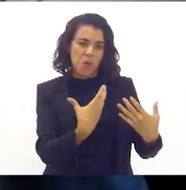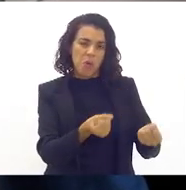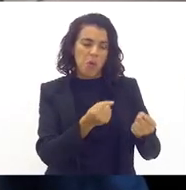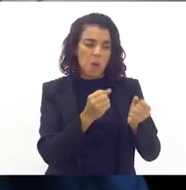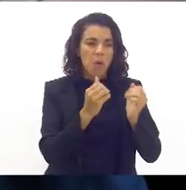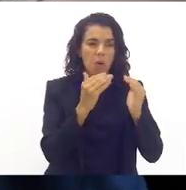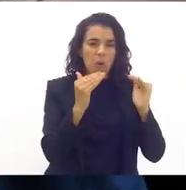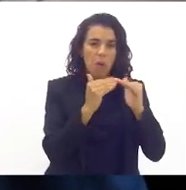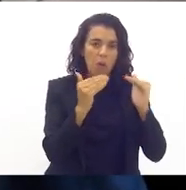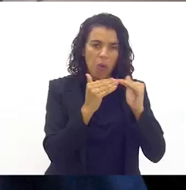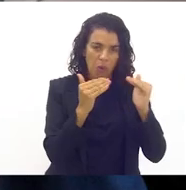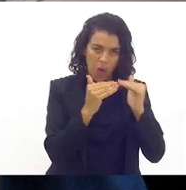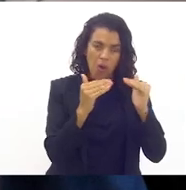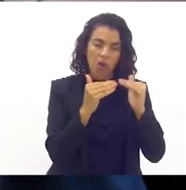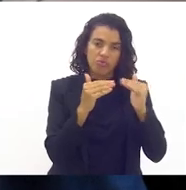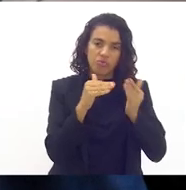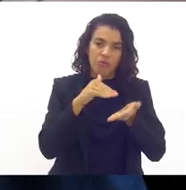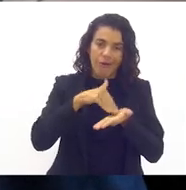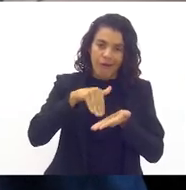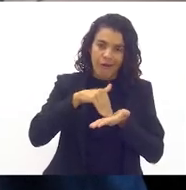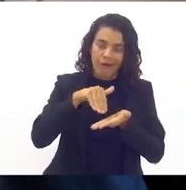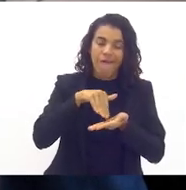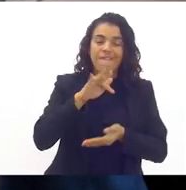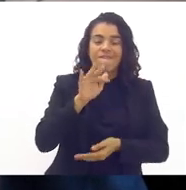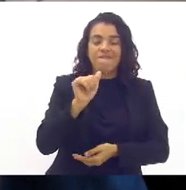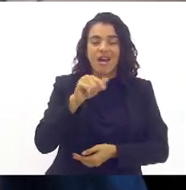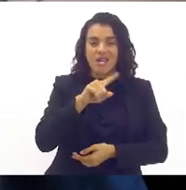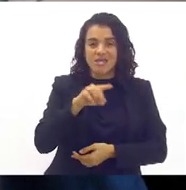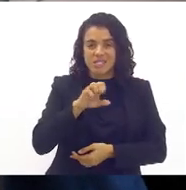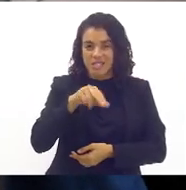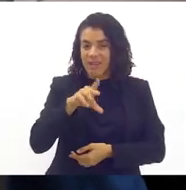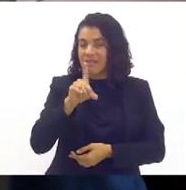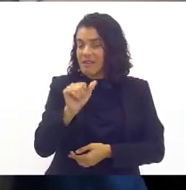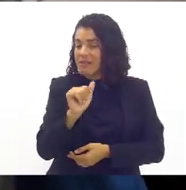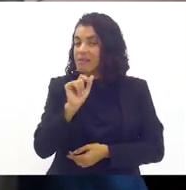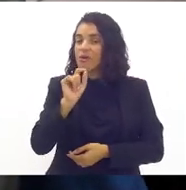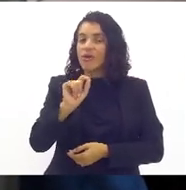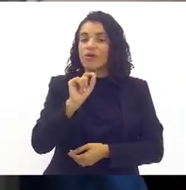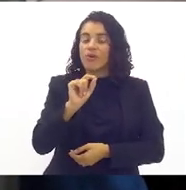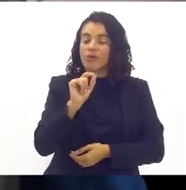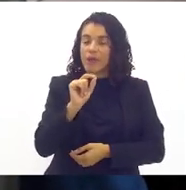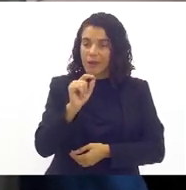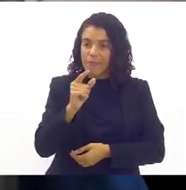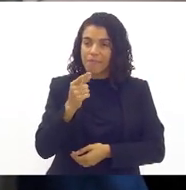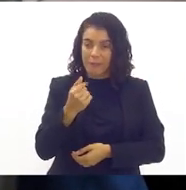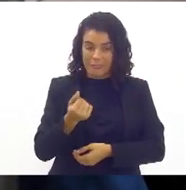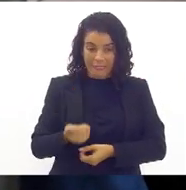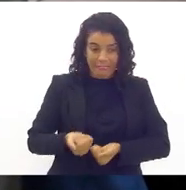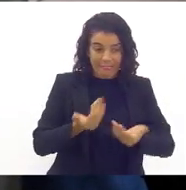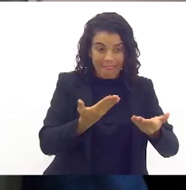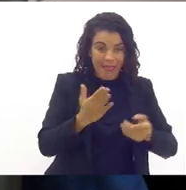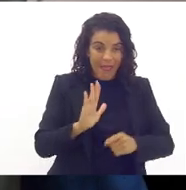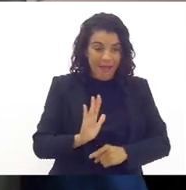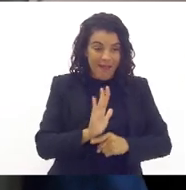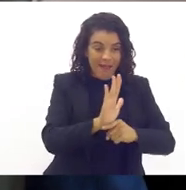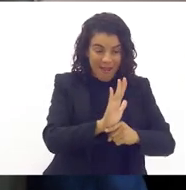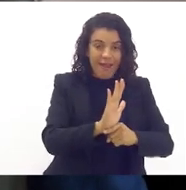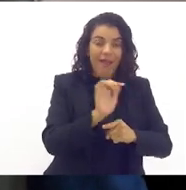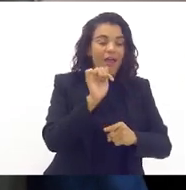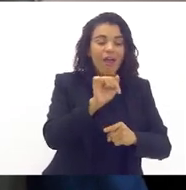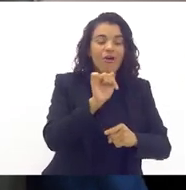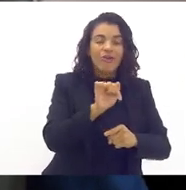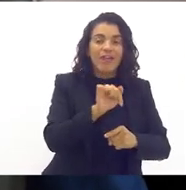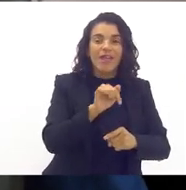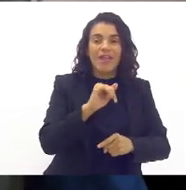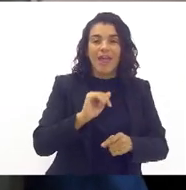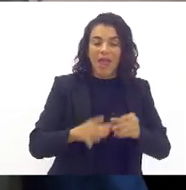gente tem ponto comum em relação a isso, é, no mínimo, se fosse querer dar uma benesse, era só aplicar